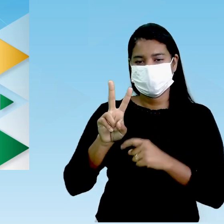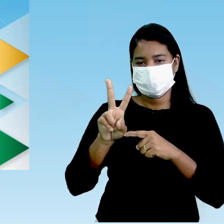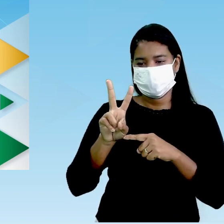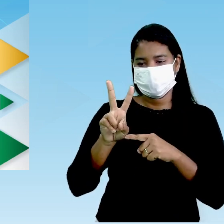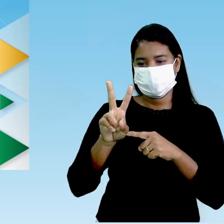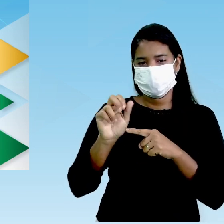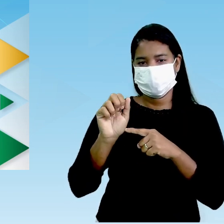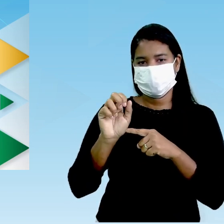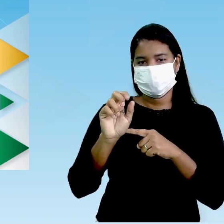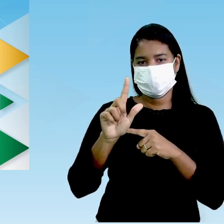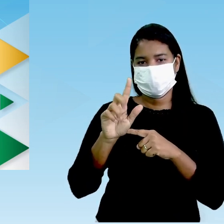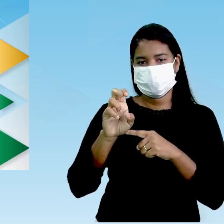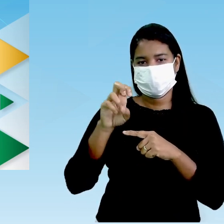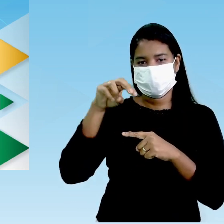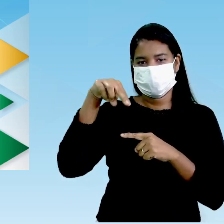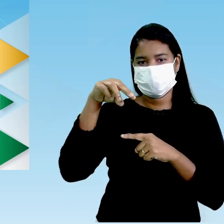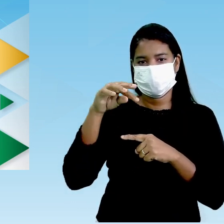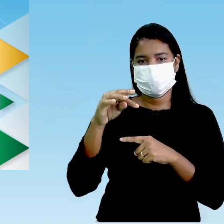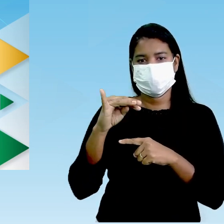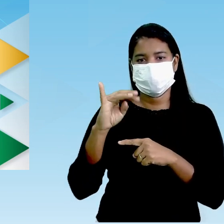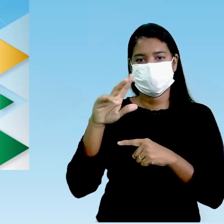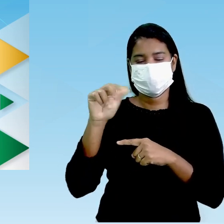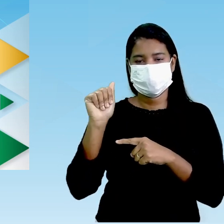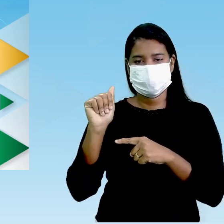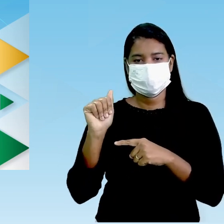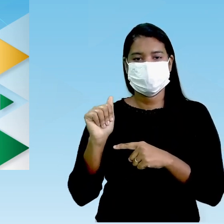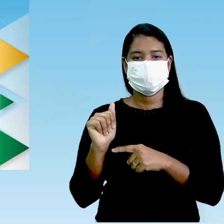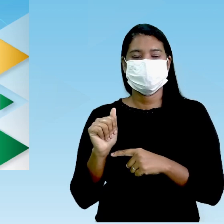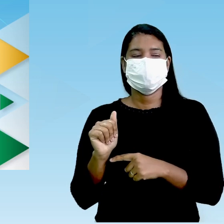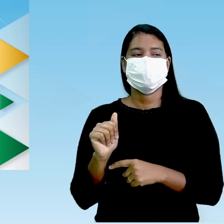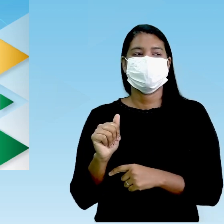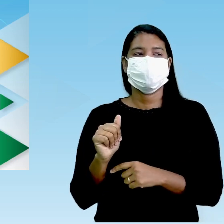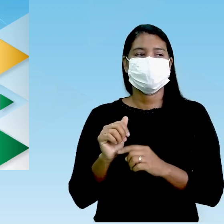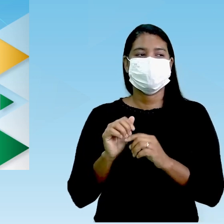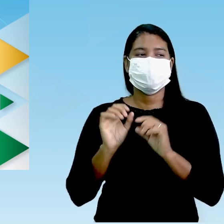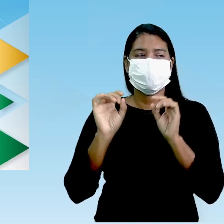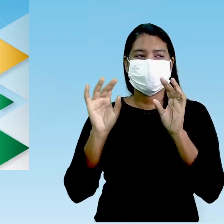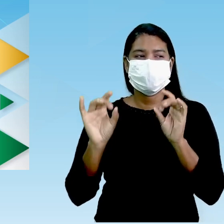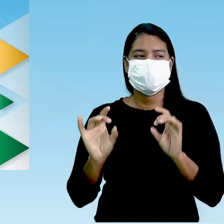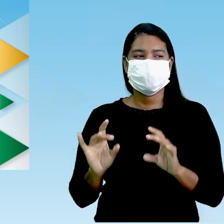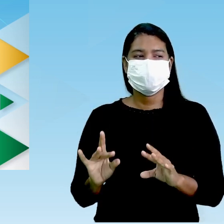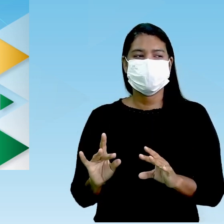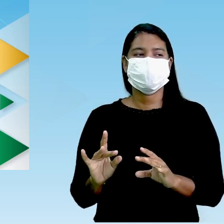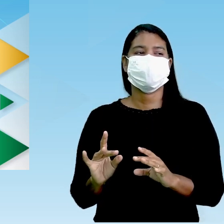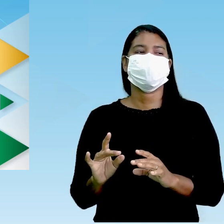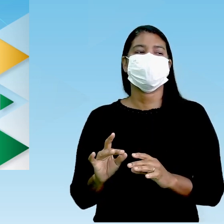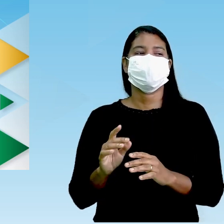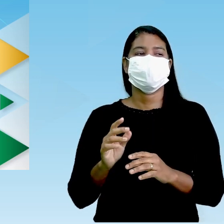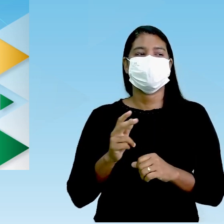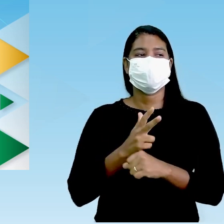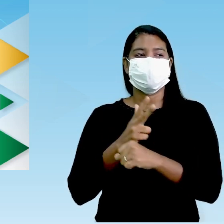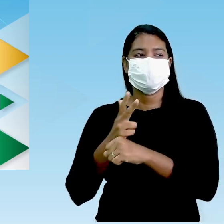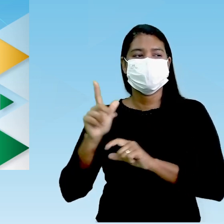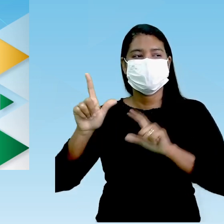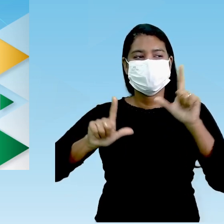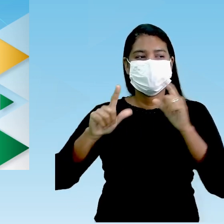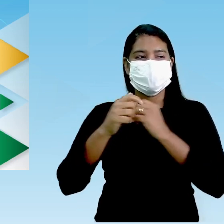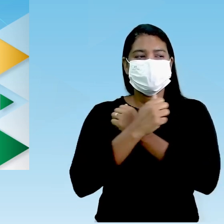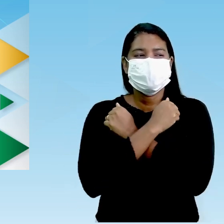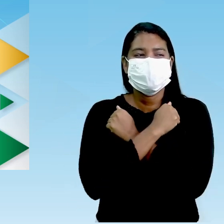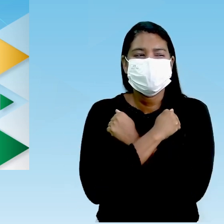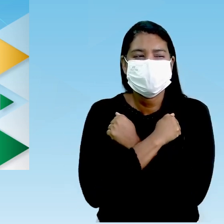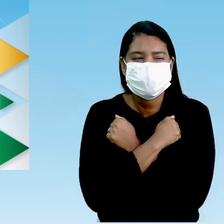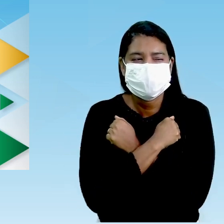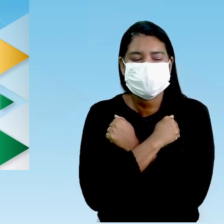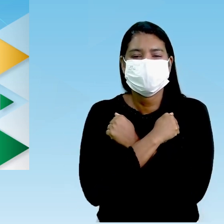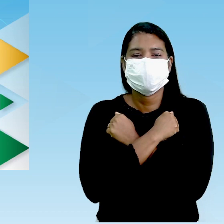a sua aluna. E são duas pessoas maravilhosas, tá bom? E aí nos assiste sempre que pode. Um abraço, um forte